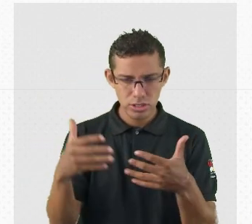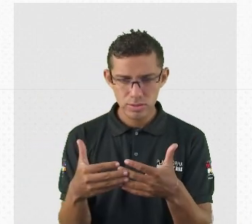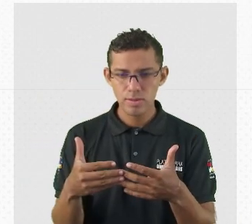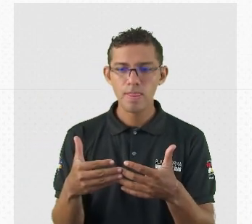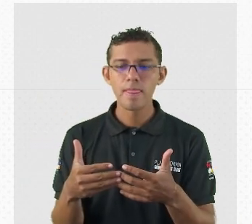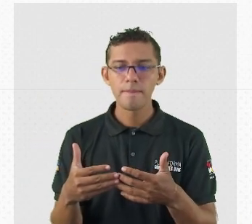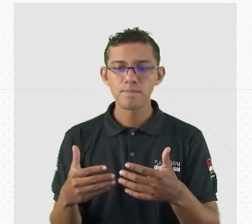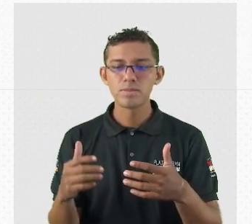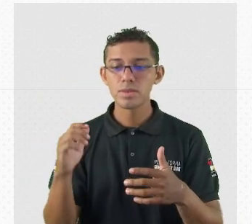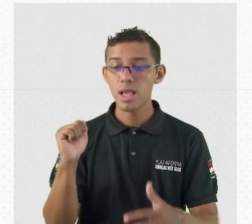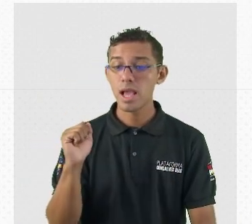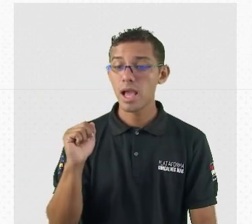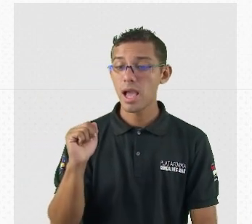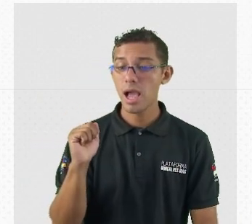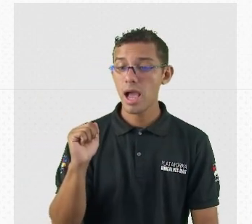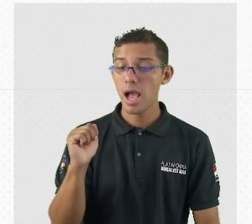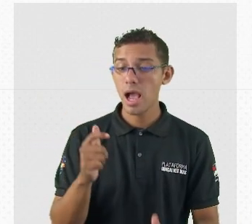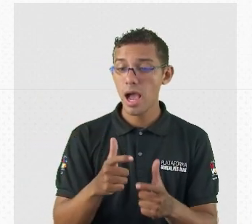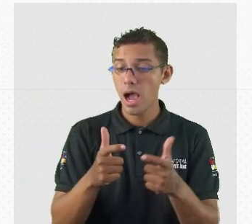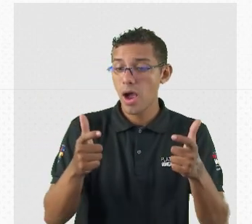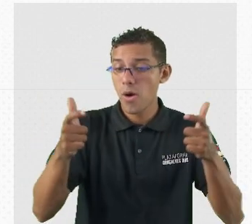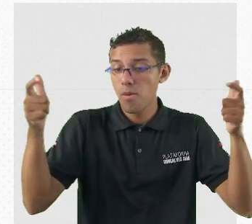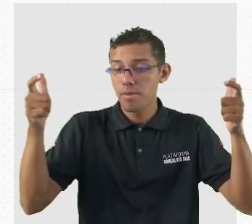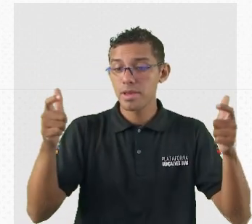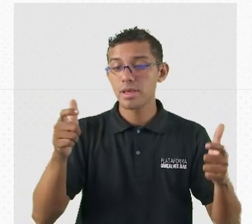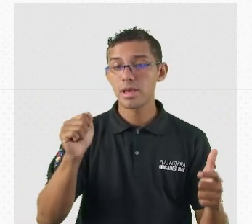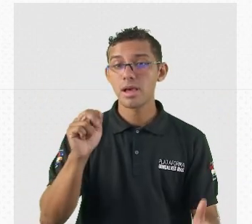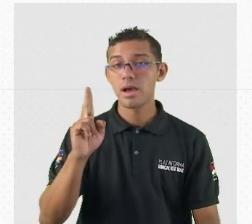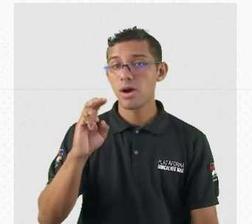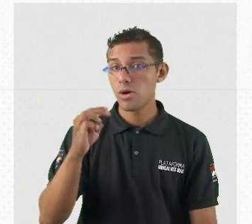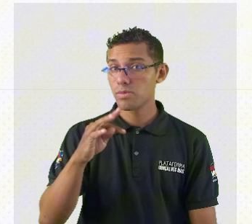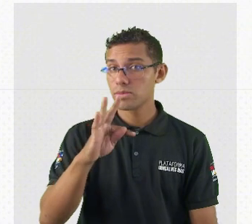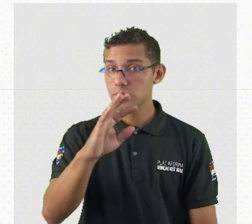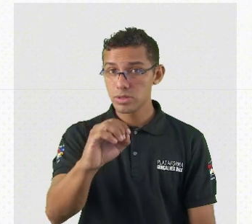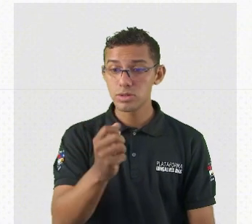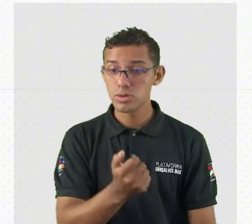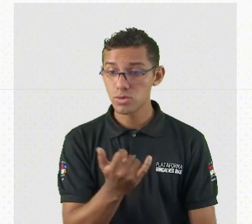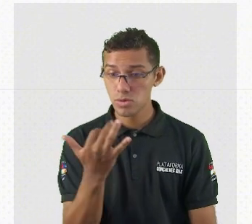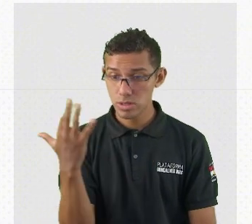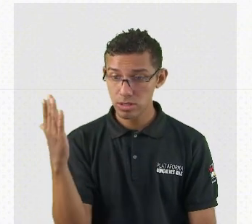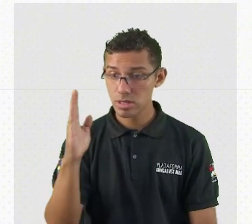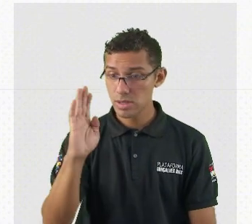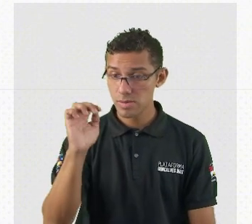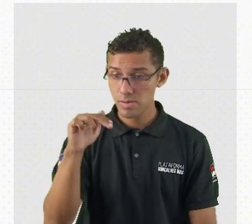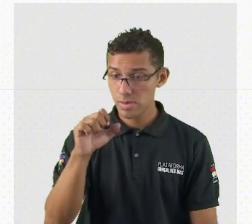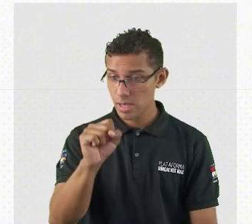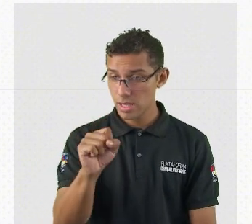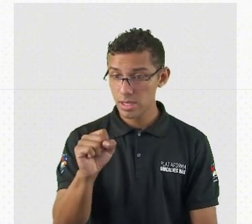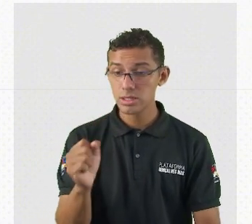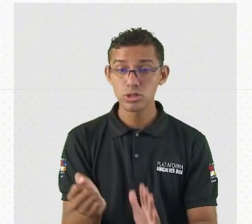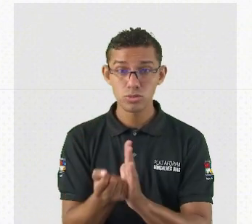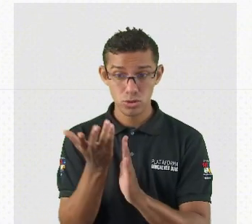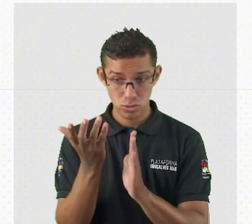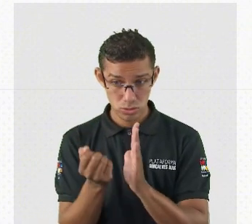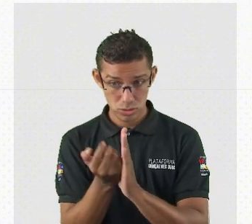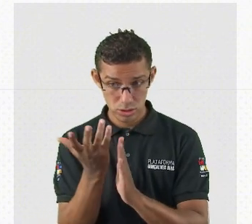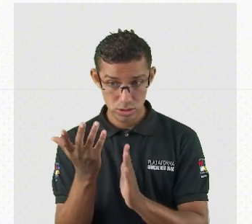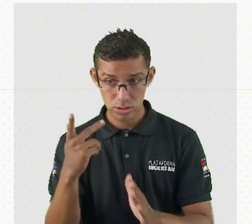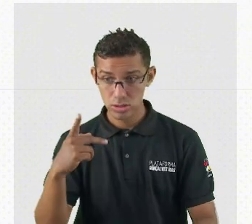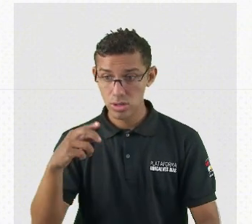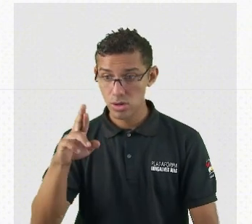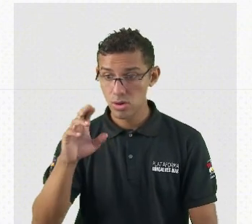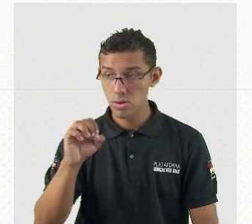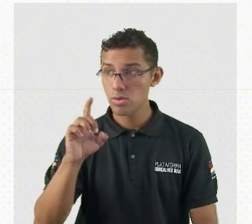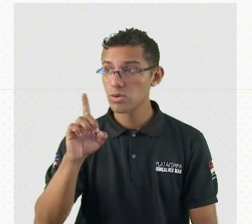o aumento, tá certo, da quantidade de bens produzidos,